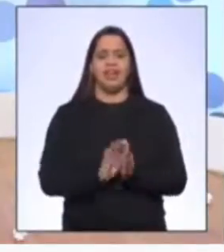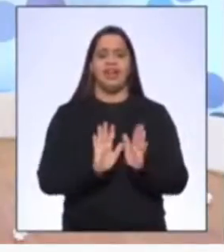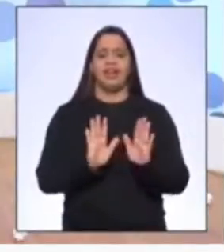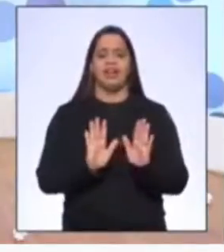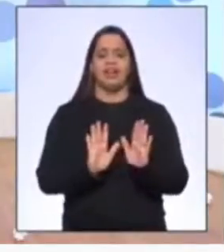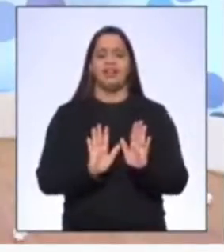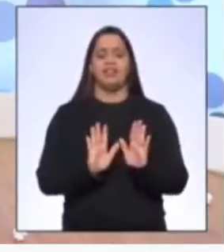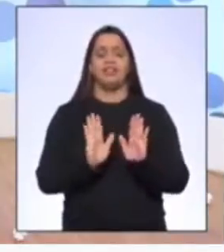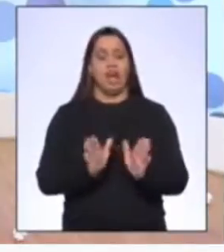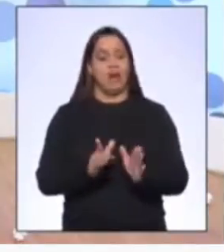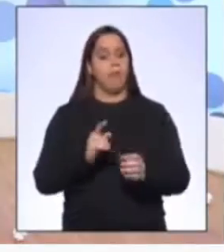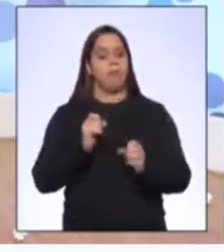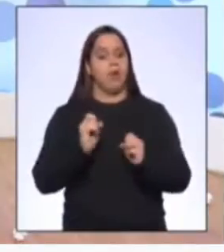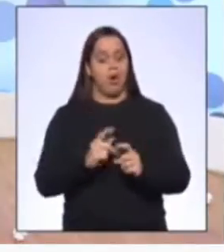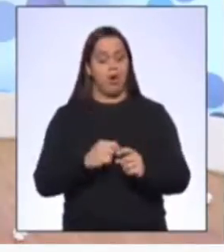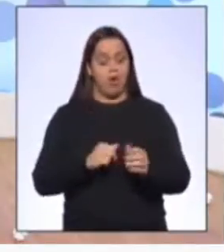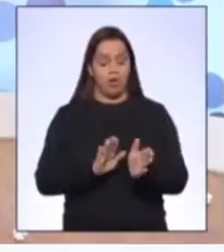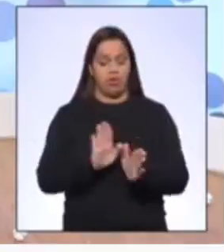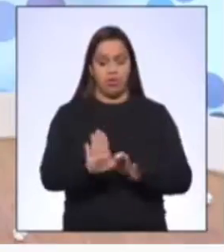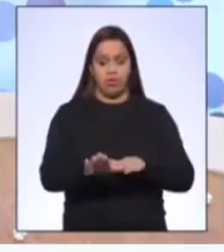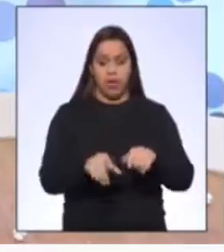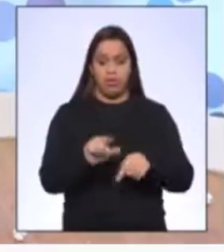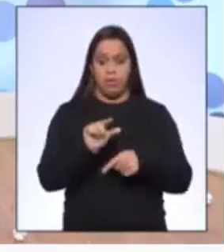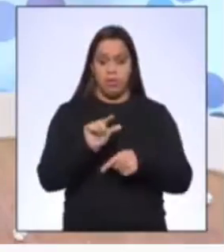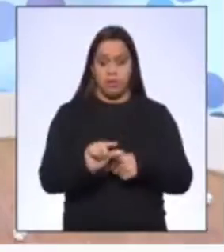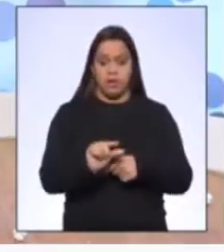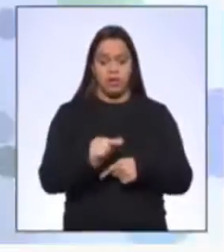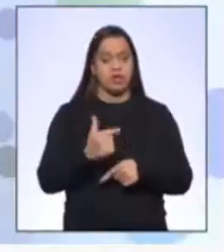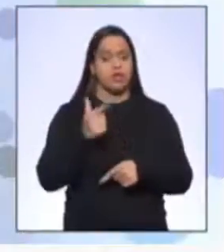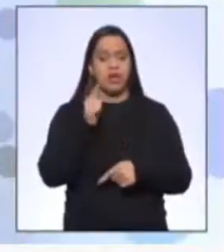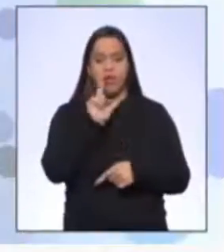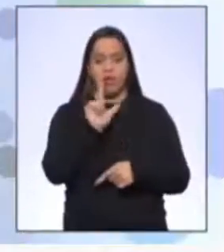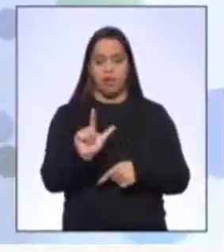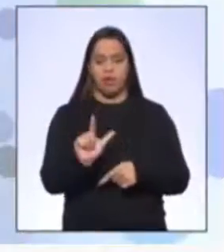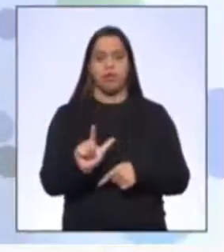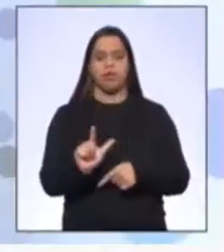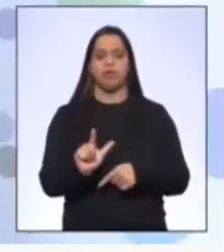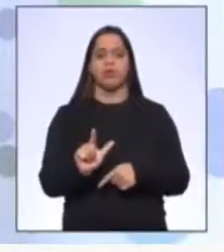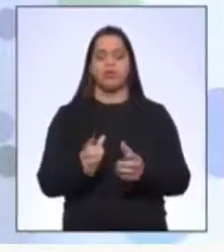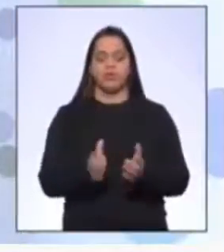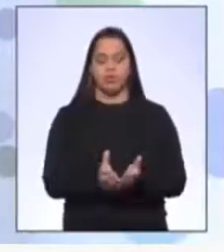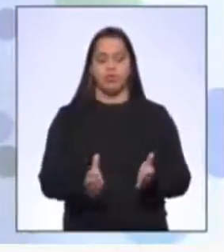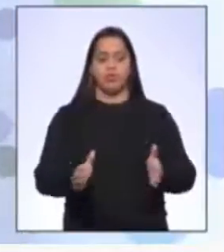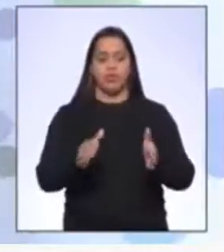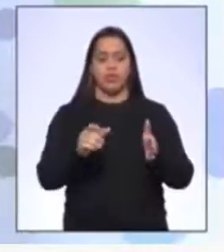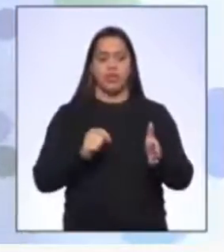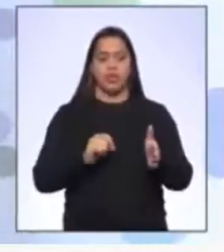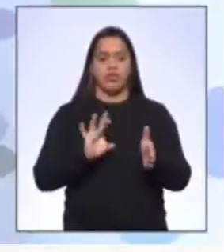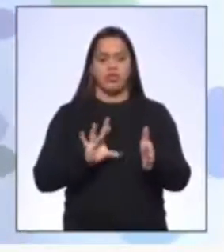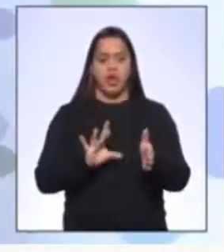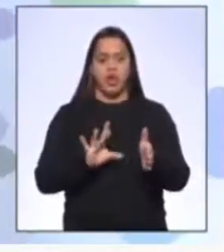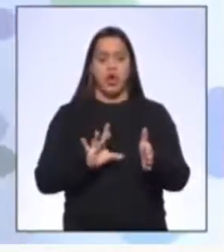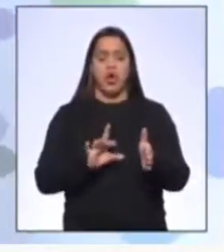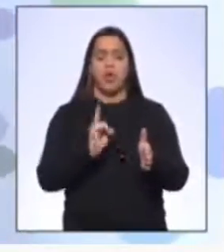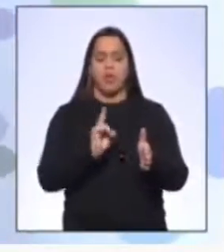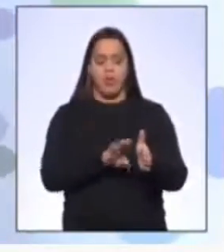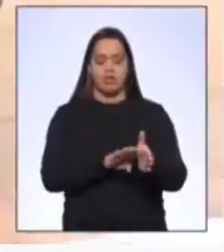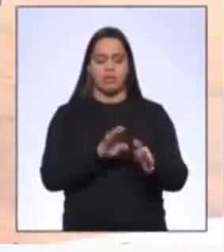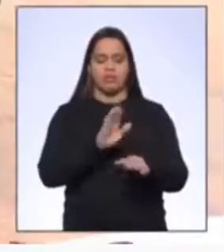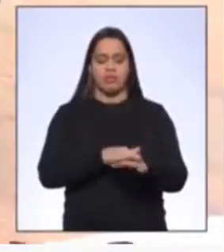juliana seus passos foram pequenos então você não conseguiu atingir isso dá um passo para a sua